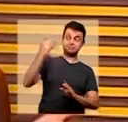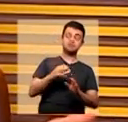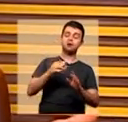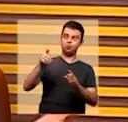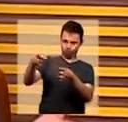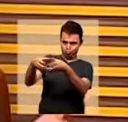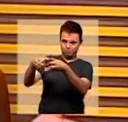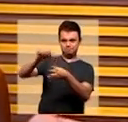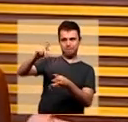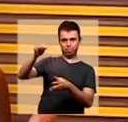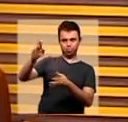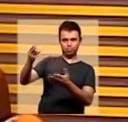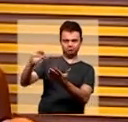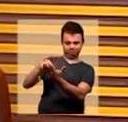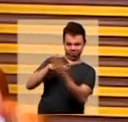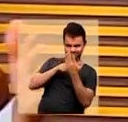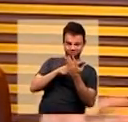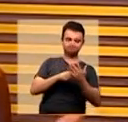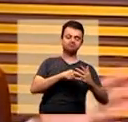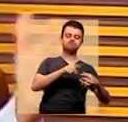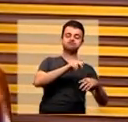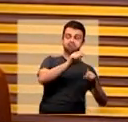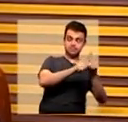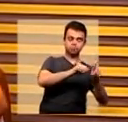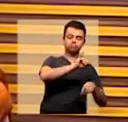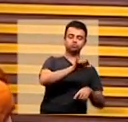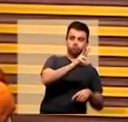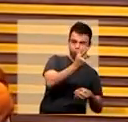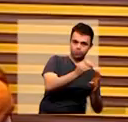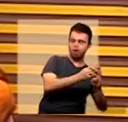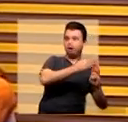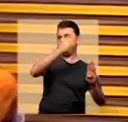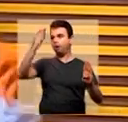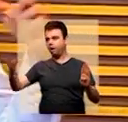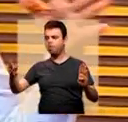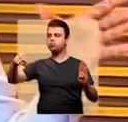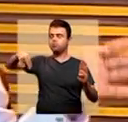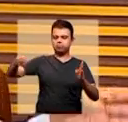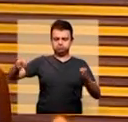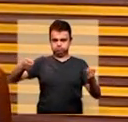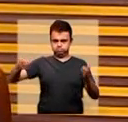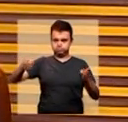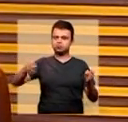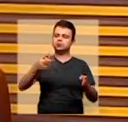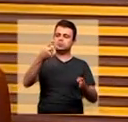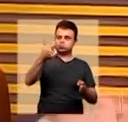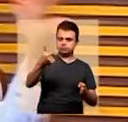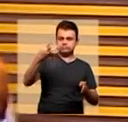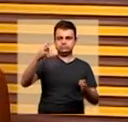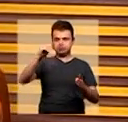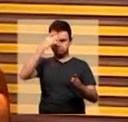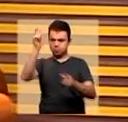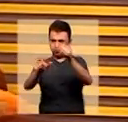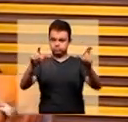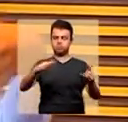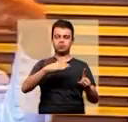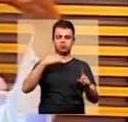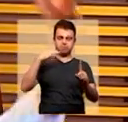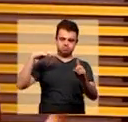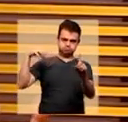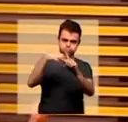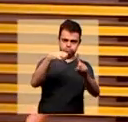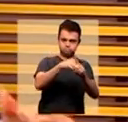passado da APATRU. A gente tem ali de julho a novembro uma média de 230 acidentes com vítimas. Em dezembro, o número foi